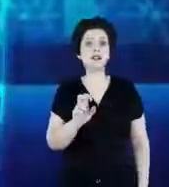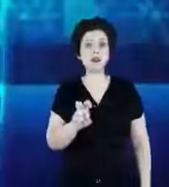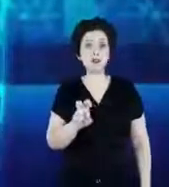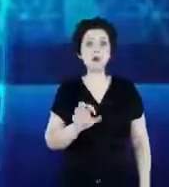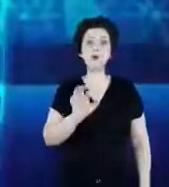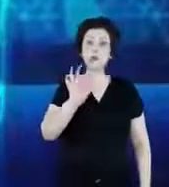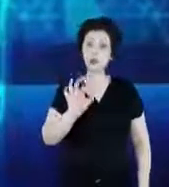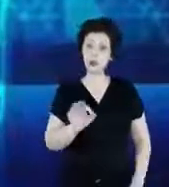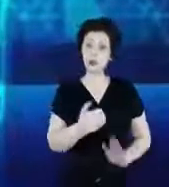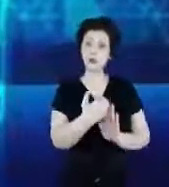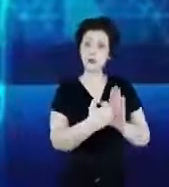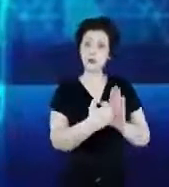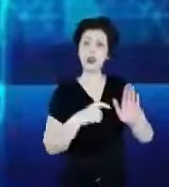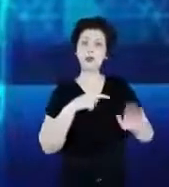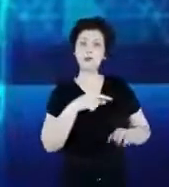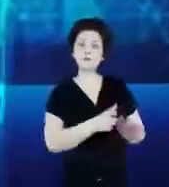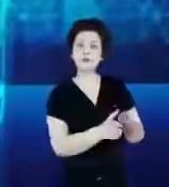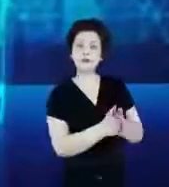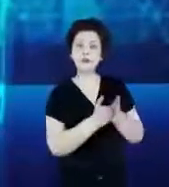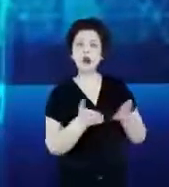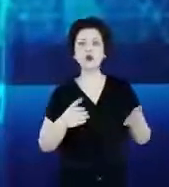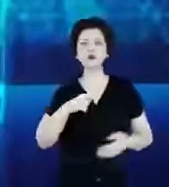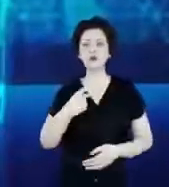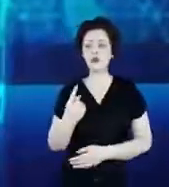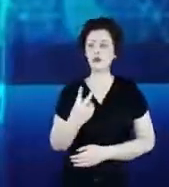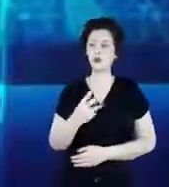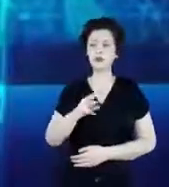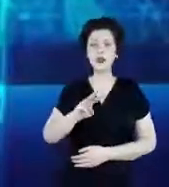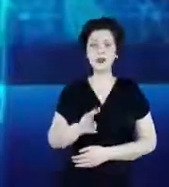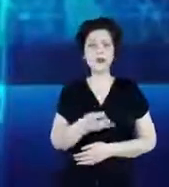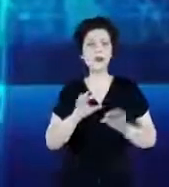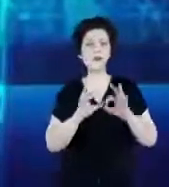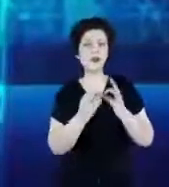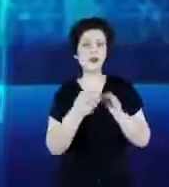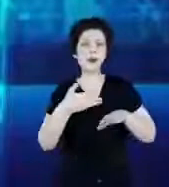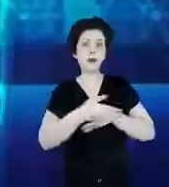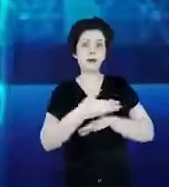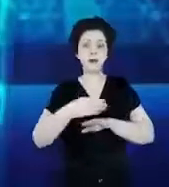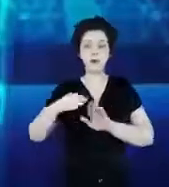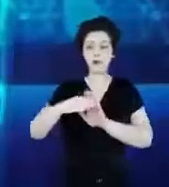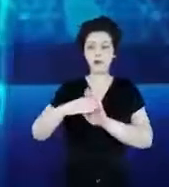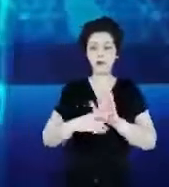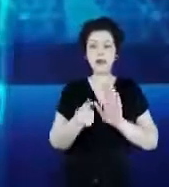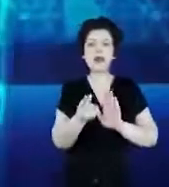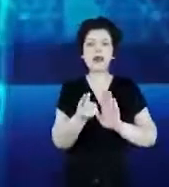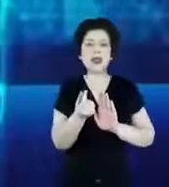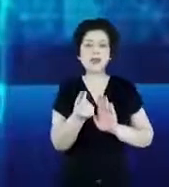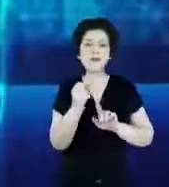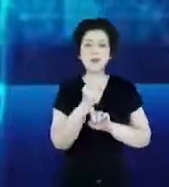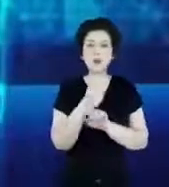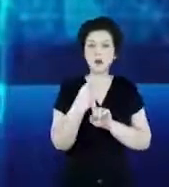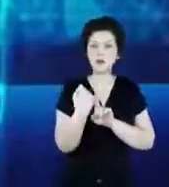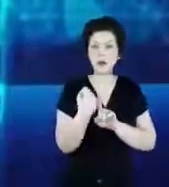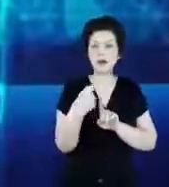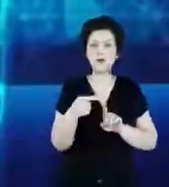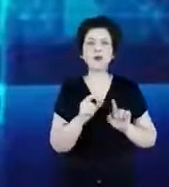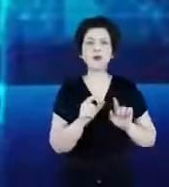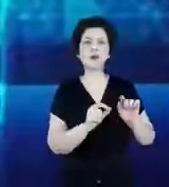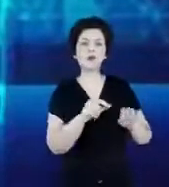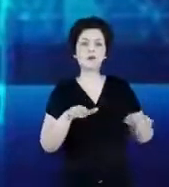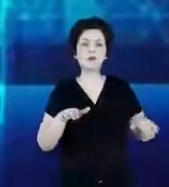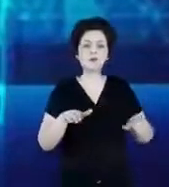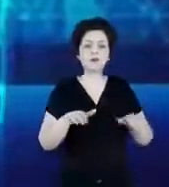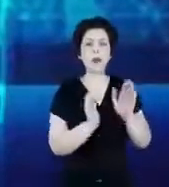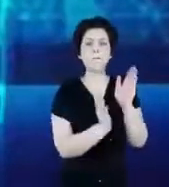65%. Hoje nós temos 12 milhões de famílias participando do programa de tarifa social e, com a eliminação da